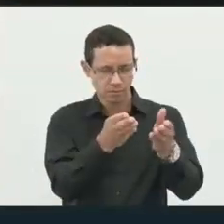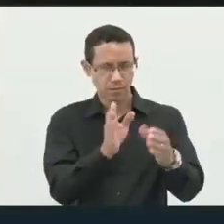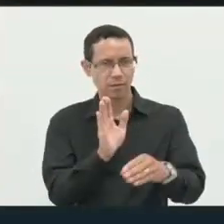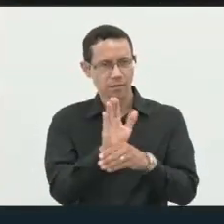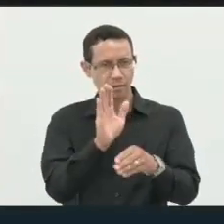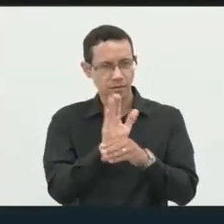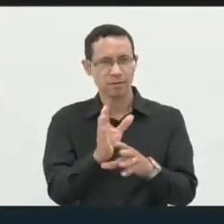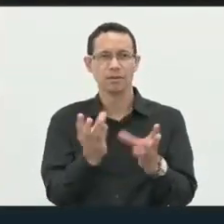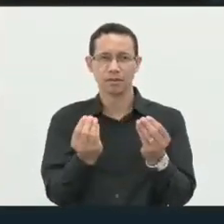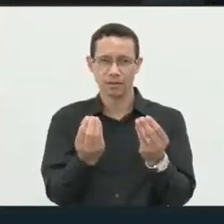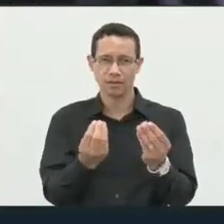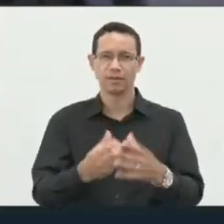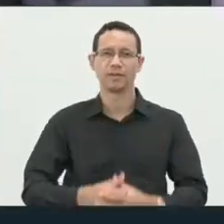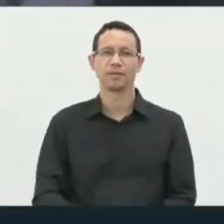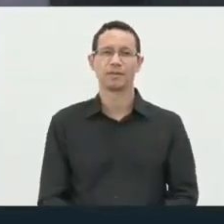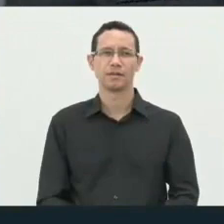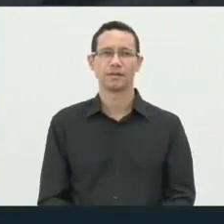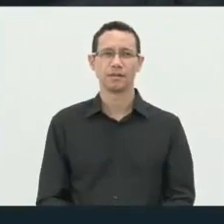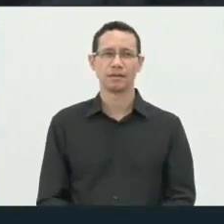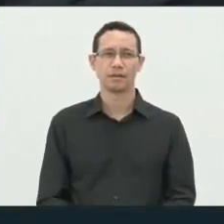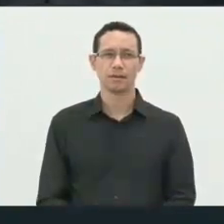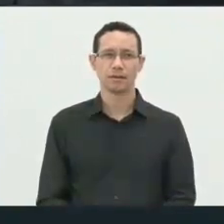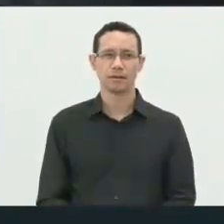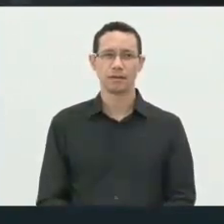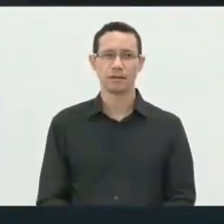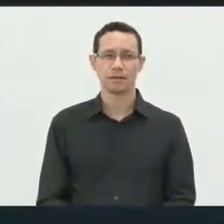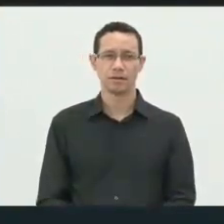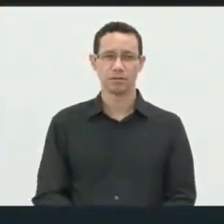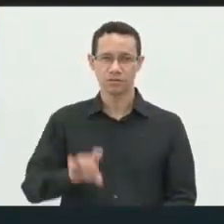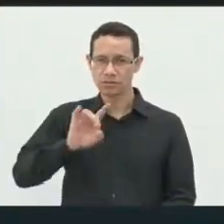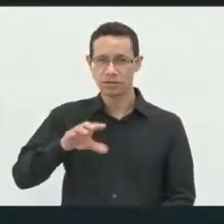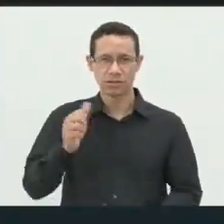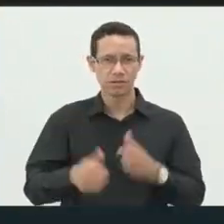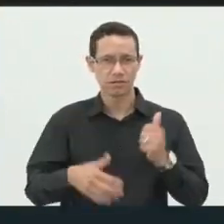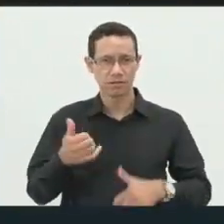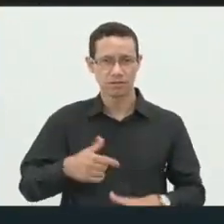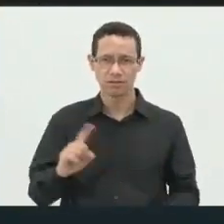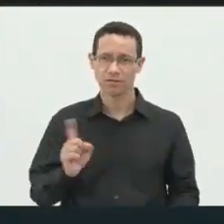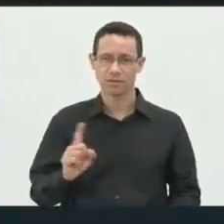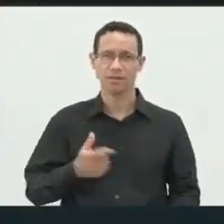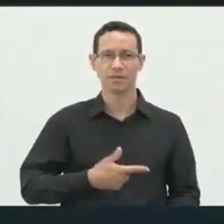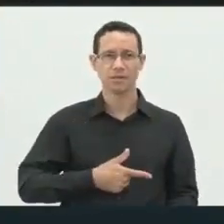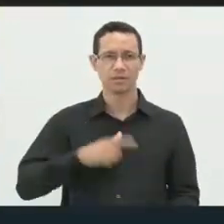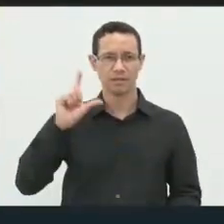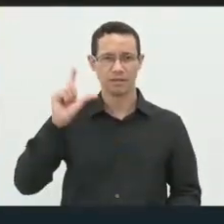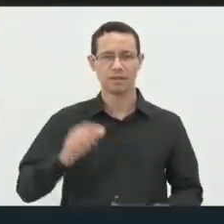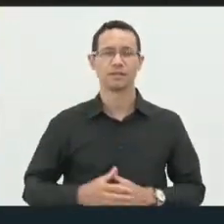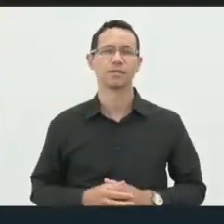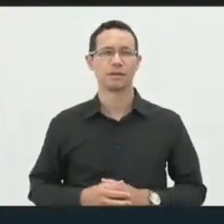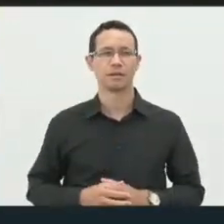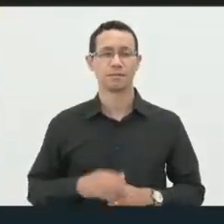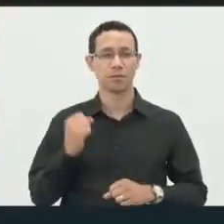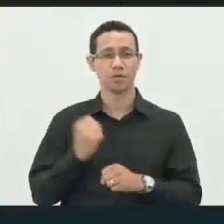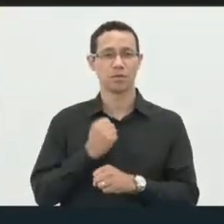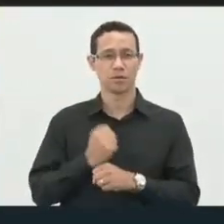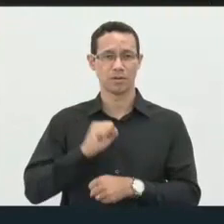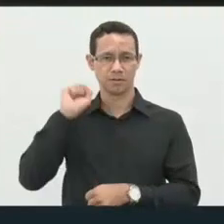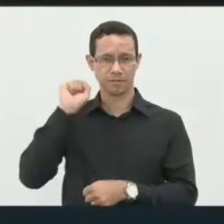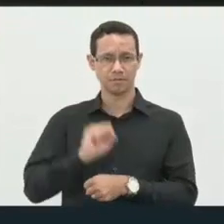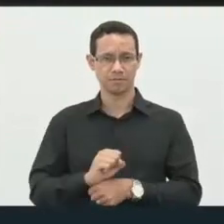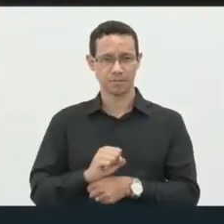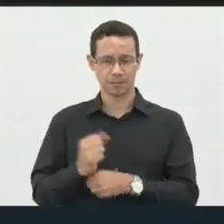caramba né mas não é sobre isso que eu queria falar não eu queria falar sobre aquela obra parada